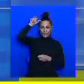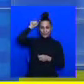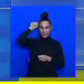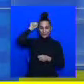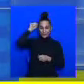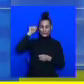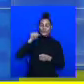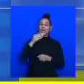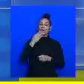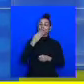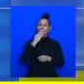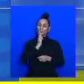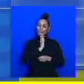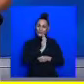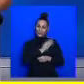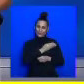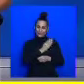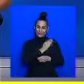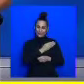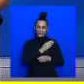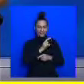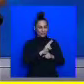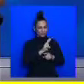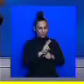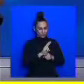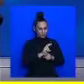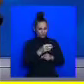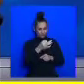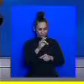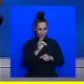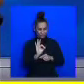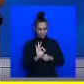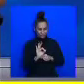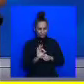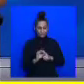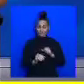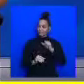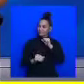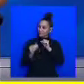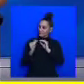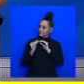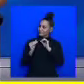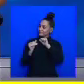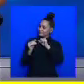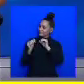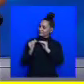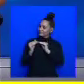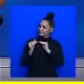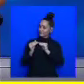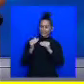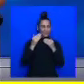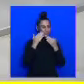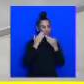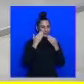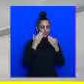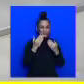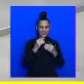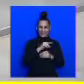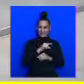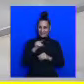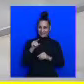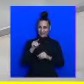Grosso, é o Time do Coração. Auditores, confirmam? Sim, confirmo. Sim, confirmo. Obrigado.